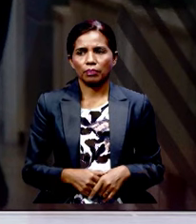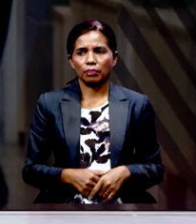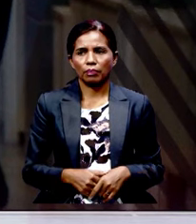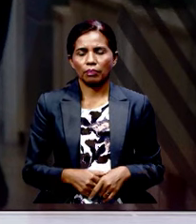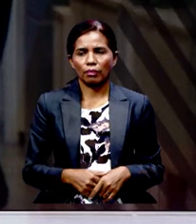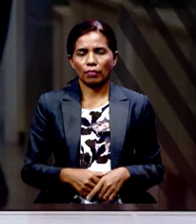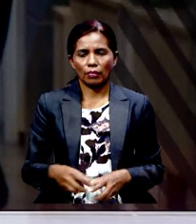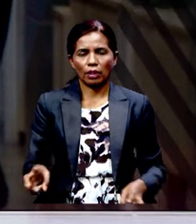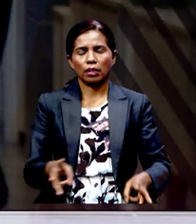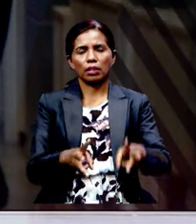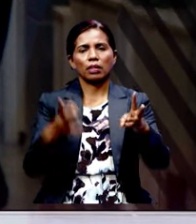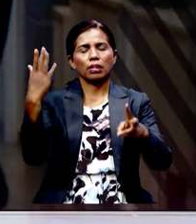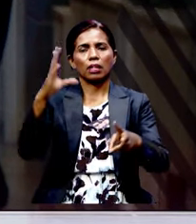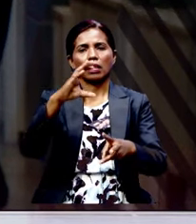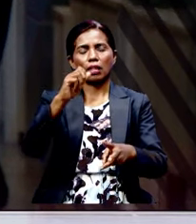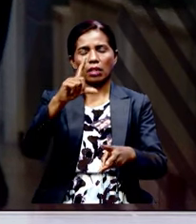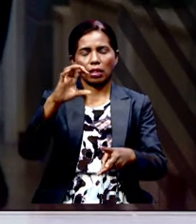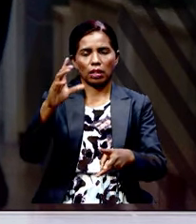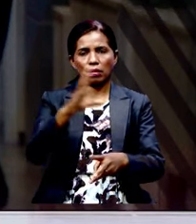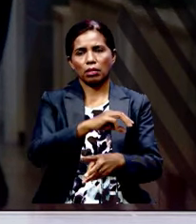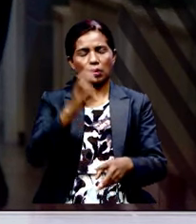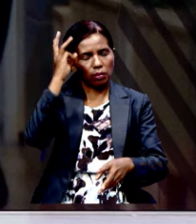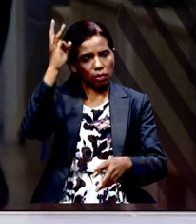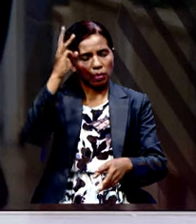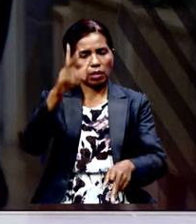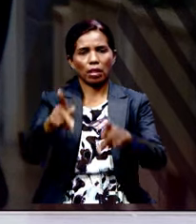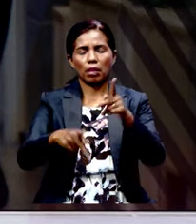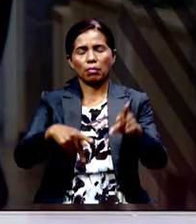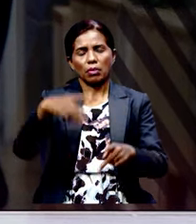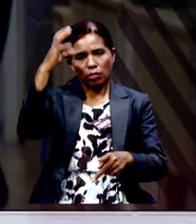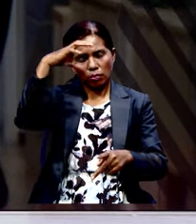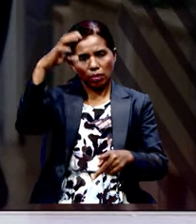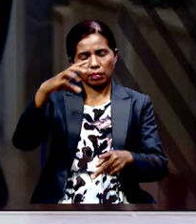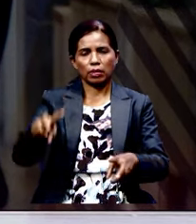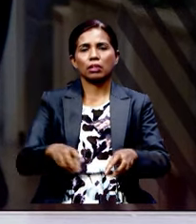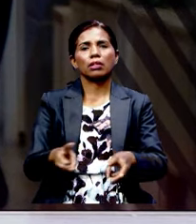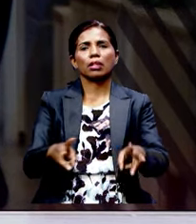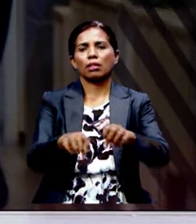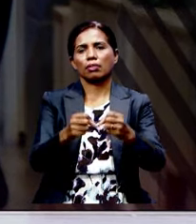Coleção Estrada e Posto Cailaco sai preocupação uma comunidade bem rira Udang.